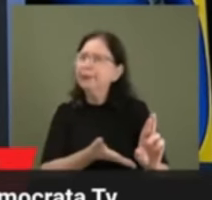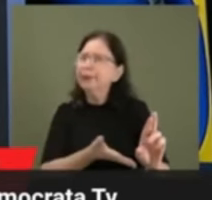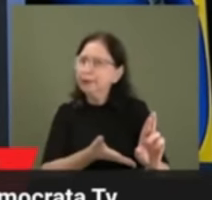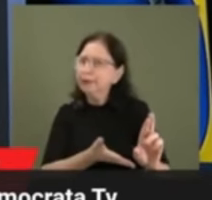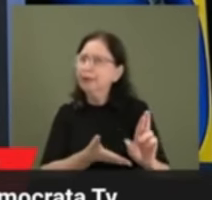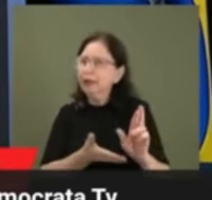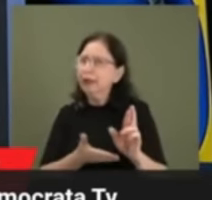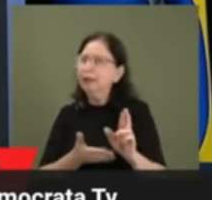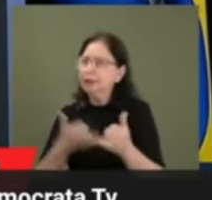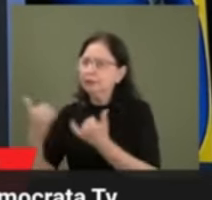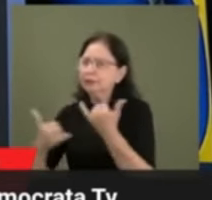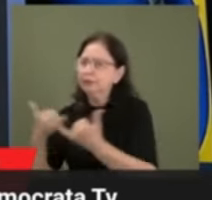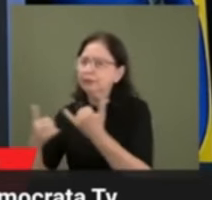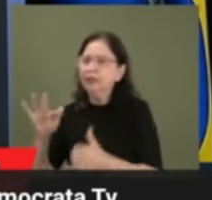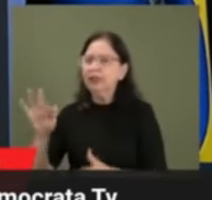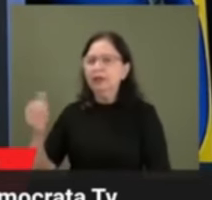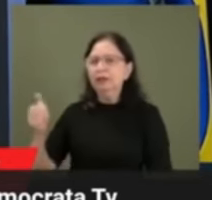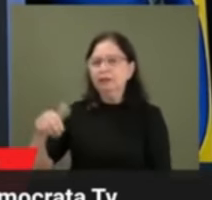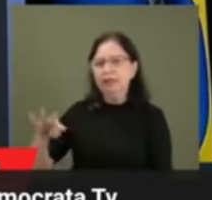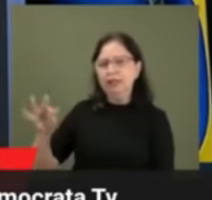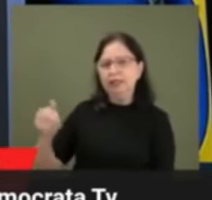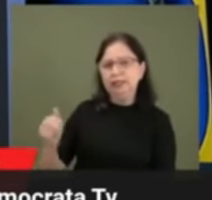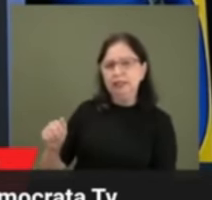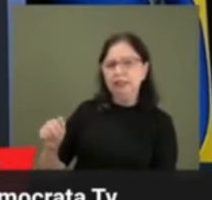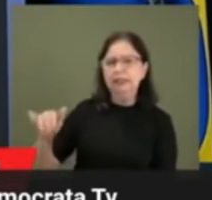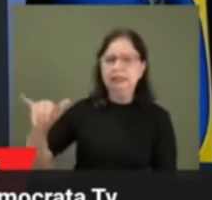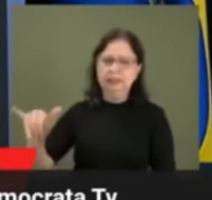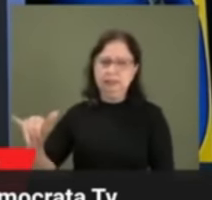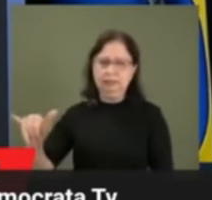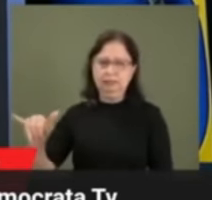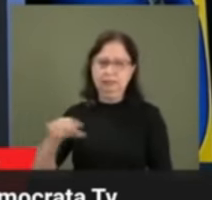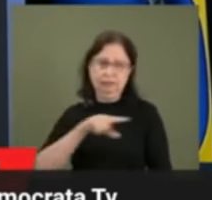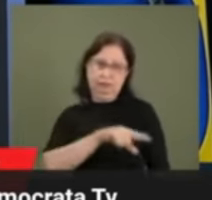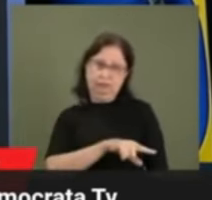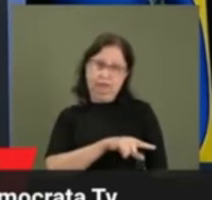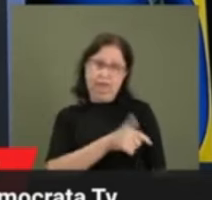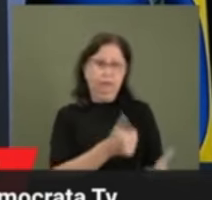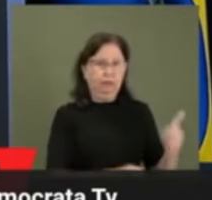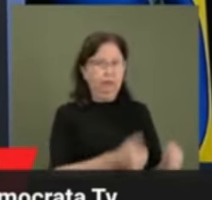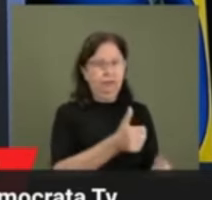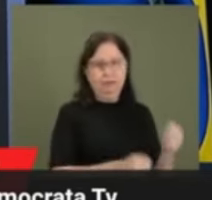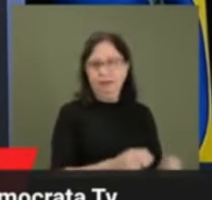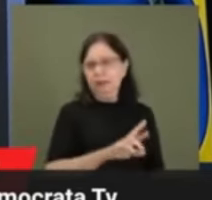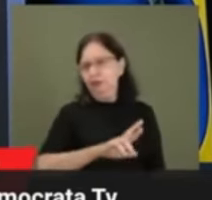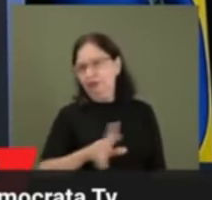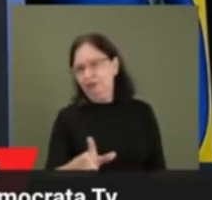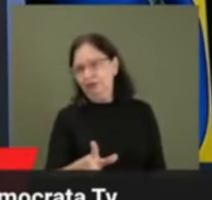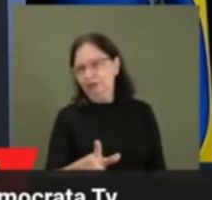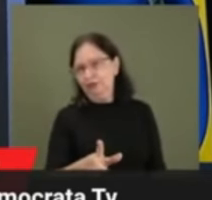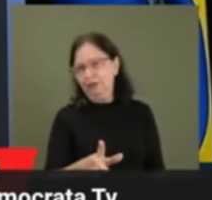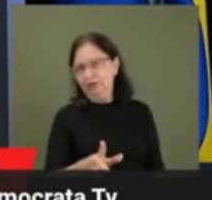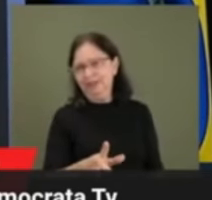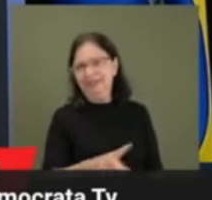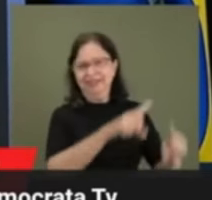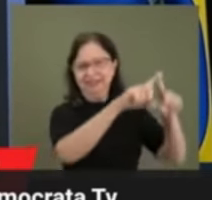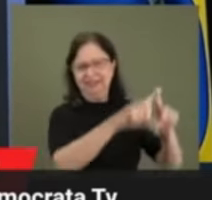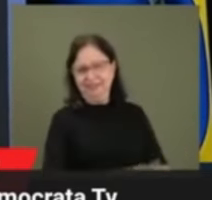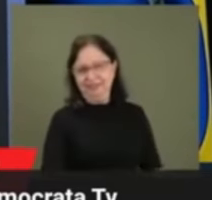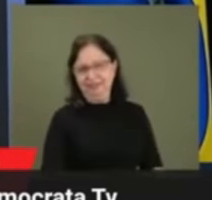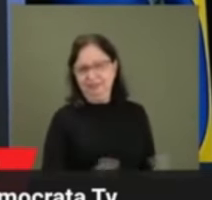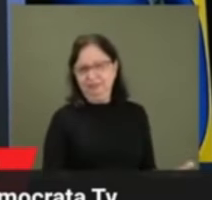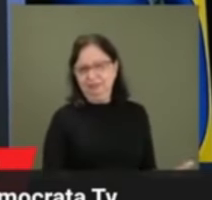videogames não são aposta como bem disse o excelentíssimo senador Jorge saif mas Fantasy Sports também não são